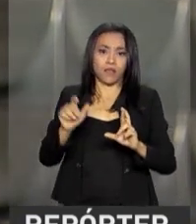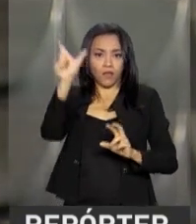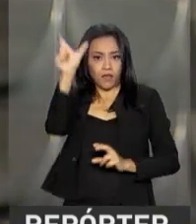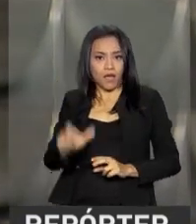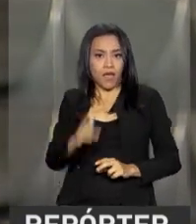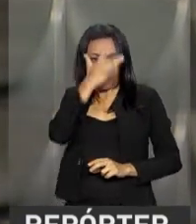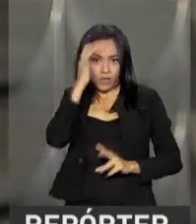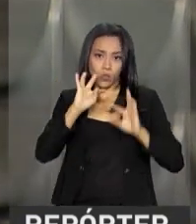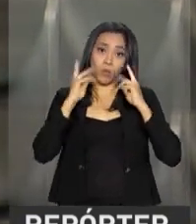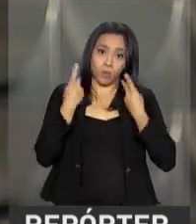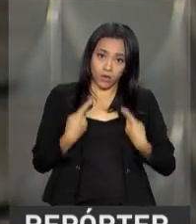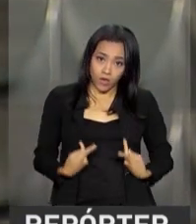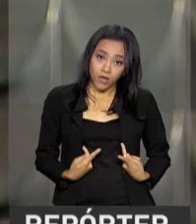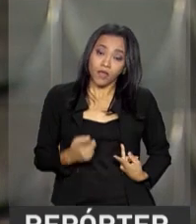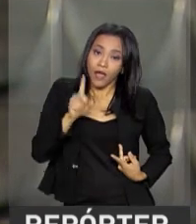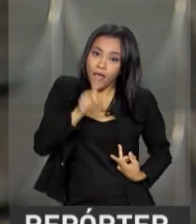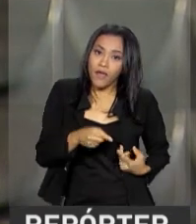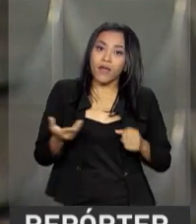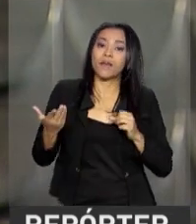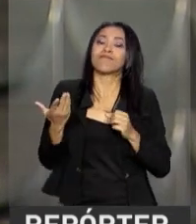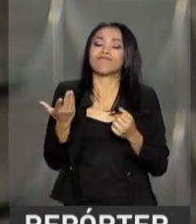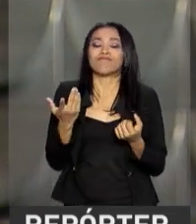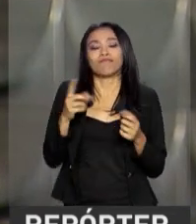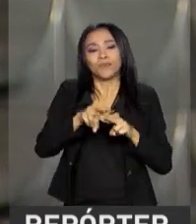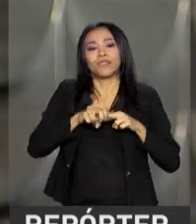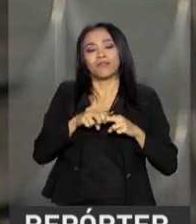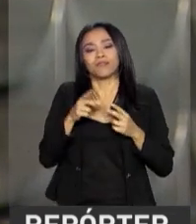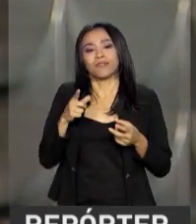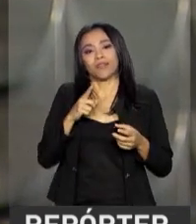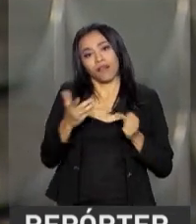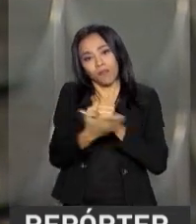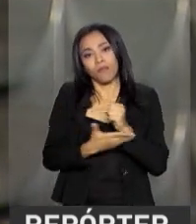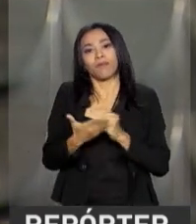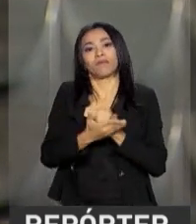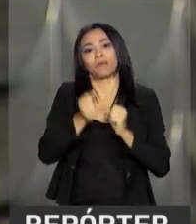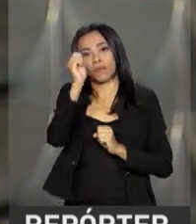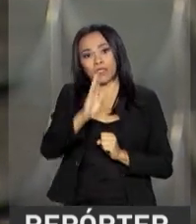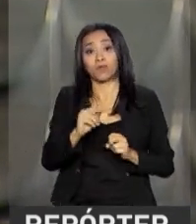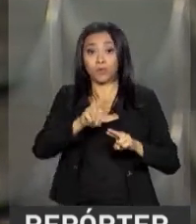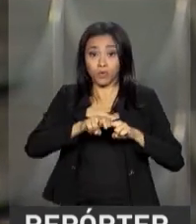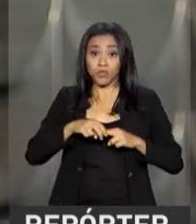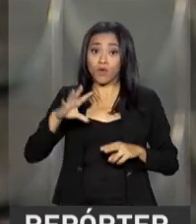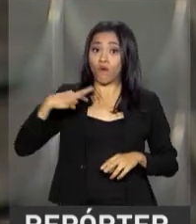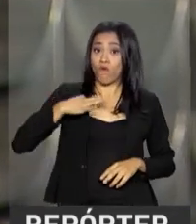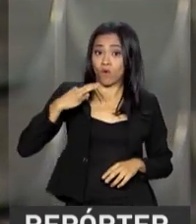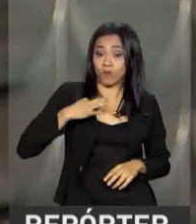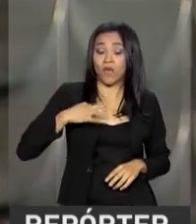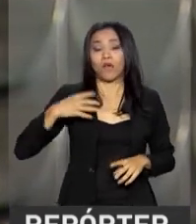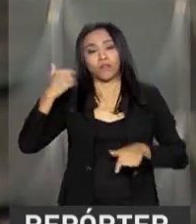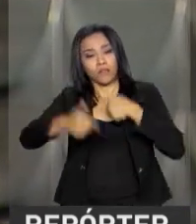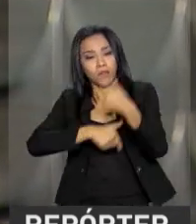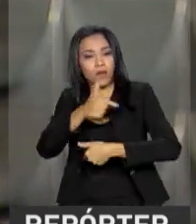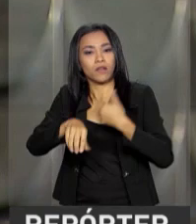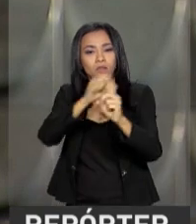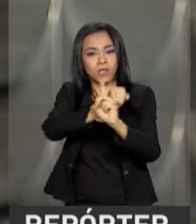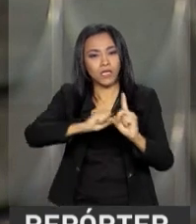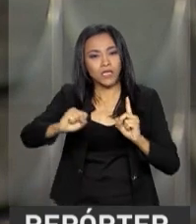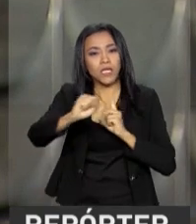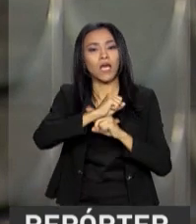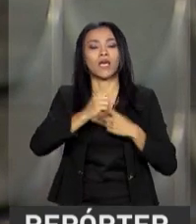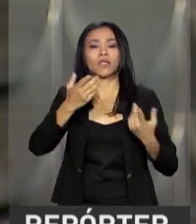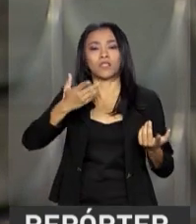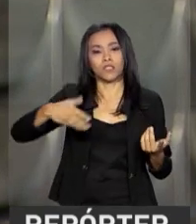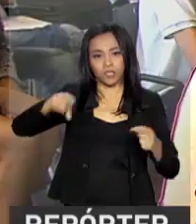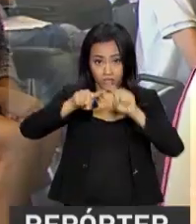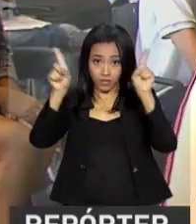fundamento da existência no brasil em paris todos nós trabalhamos com voluntários para a sociedade civil servidores